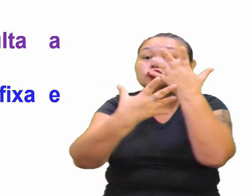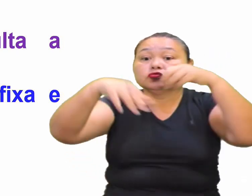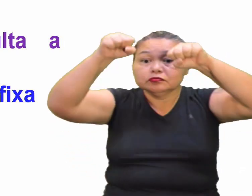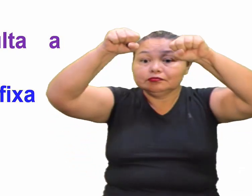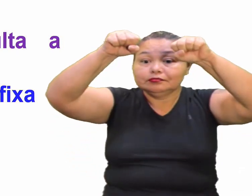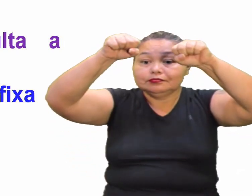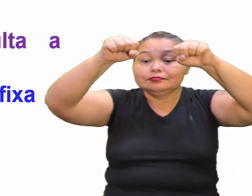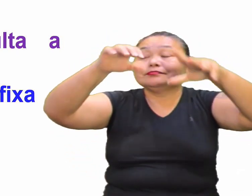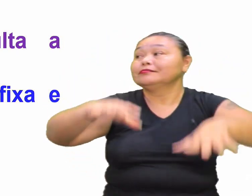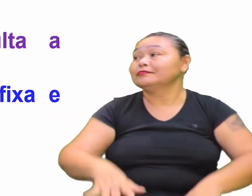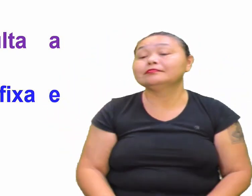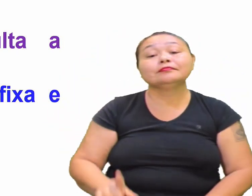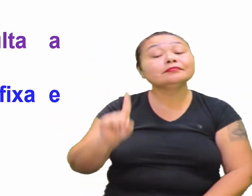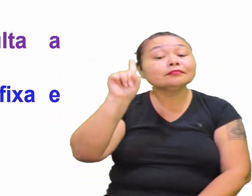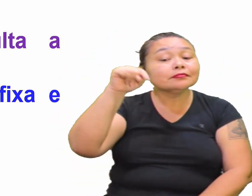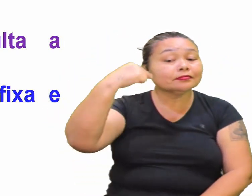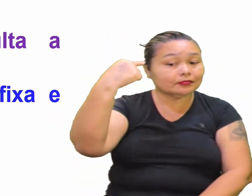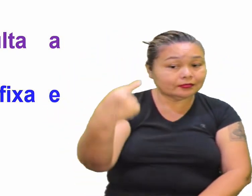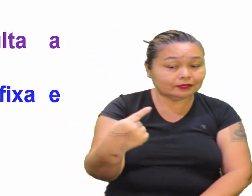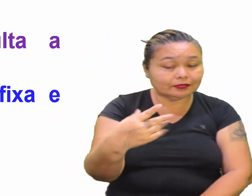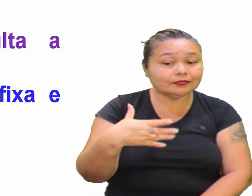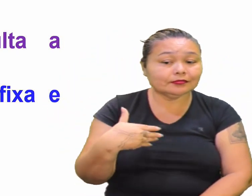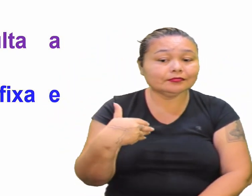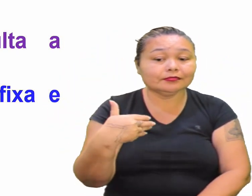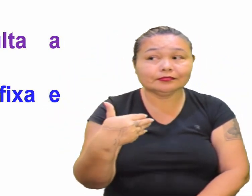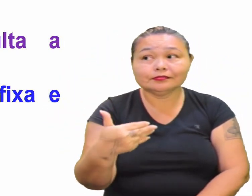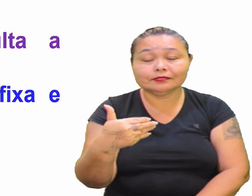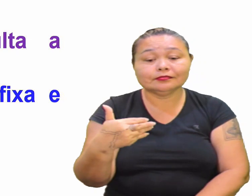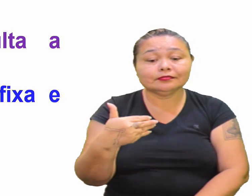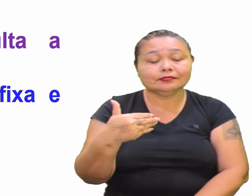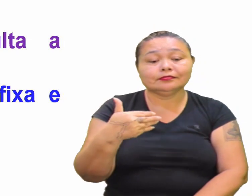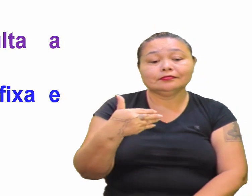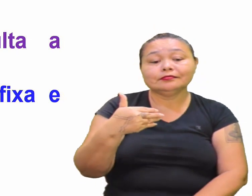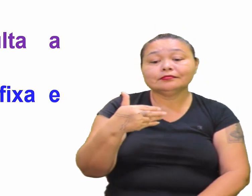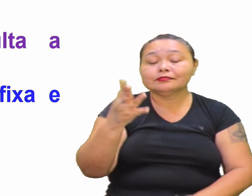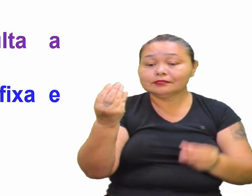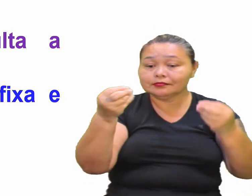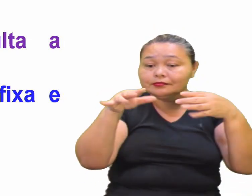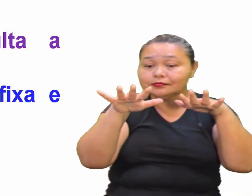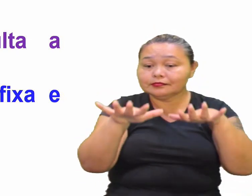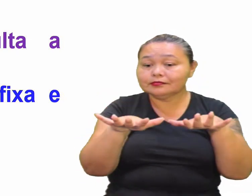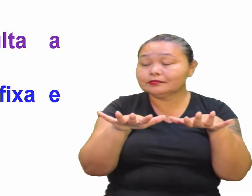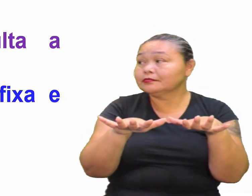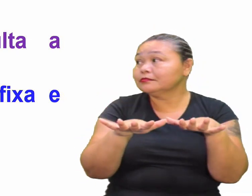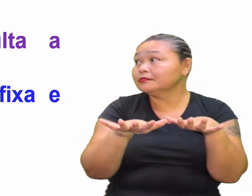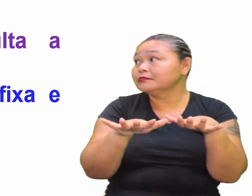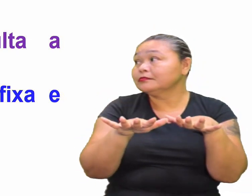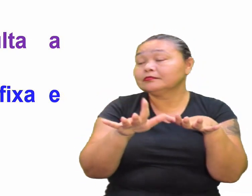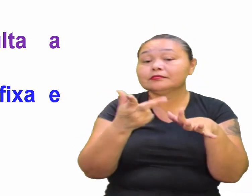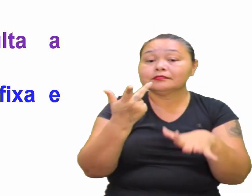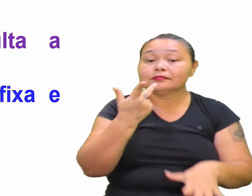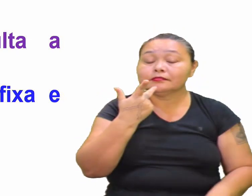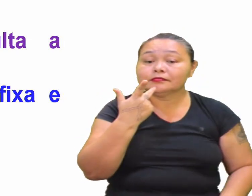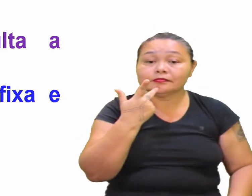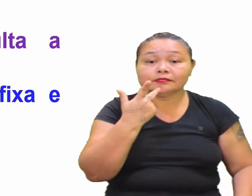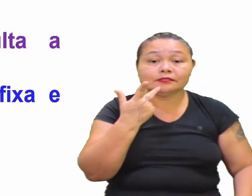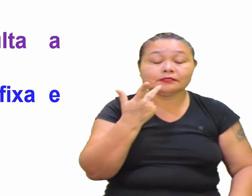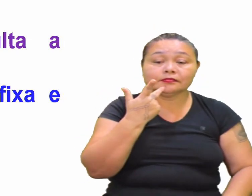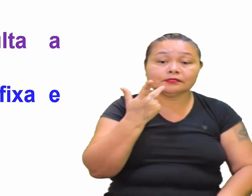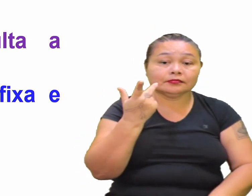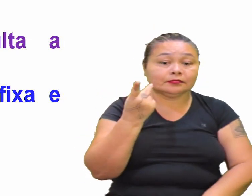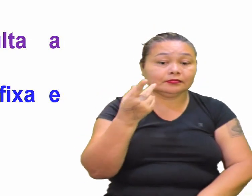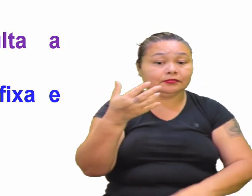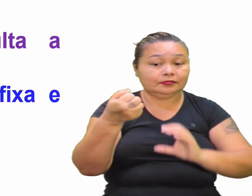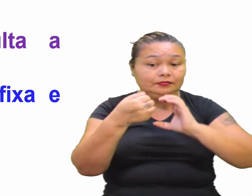pioneiras. E elas que vão começar, né, professora, a manter esse ambiente. Quando a gente fala aí